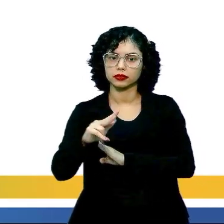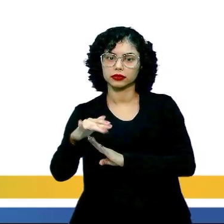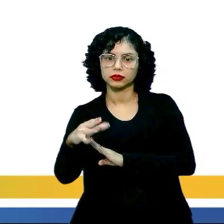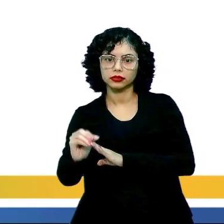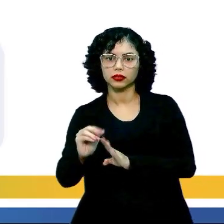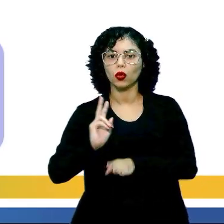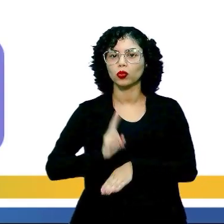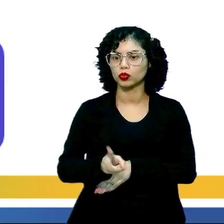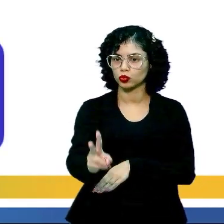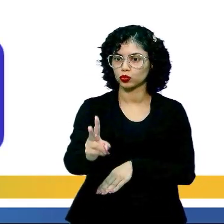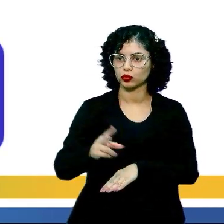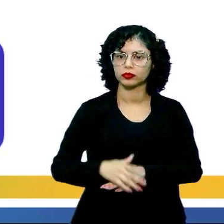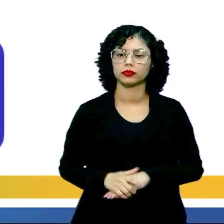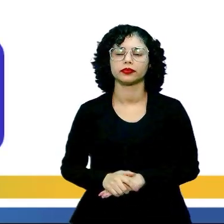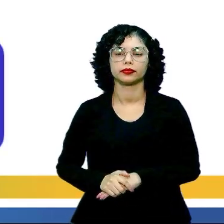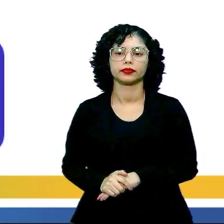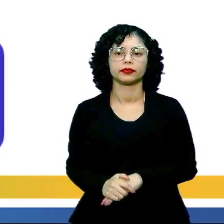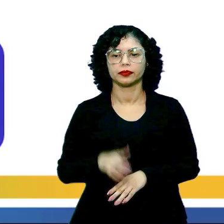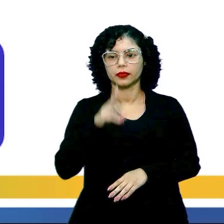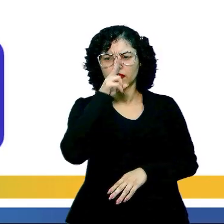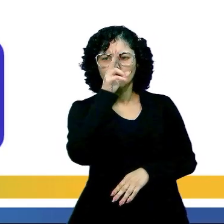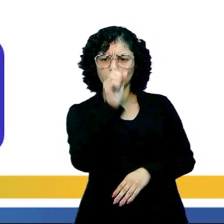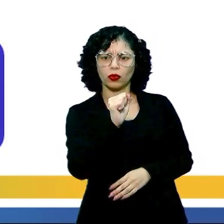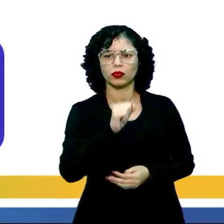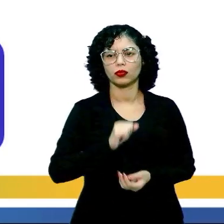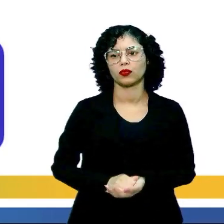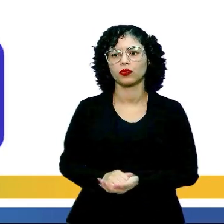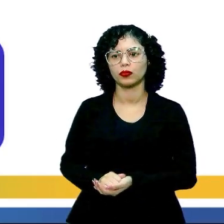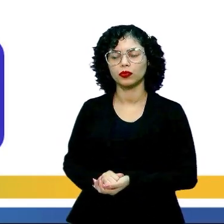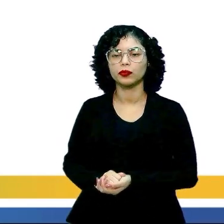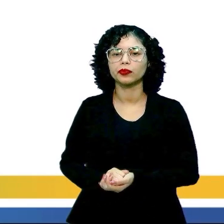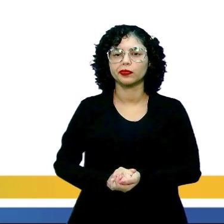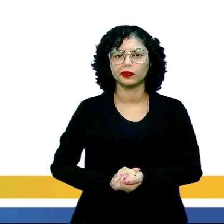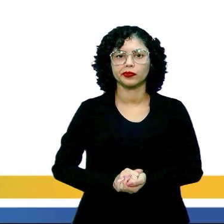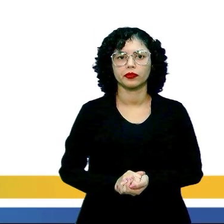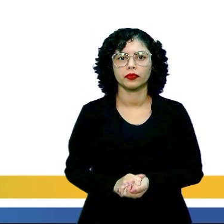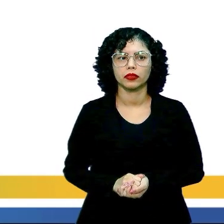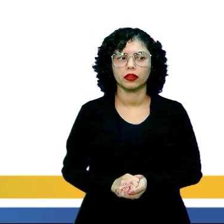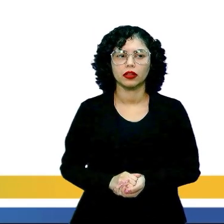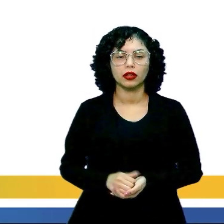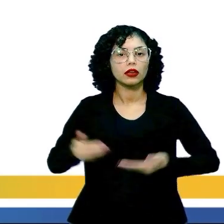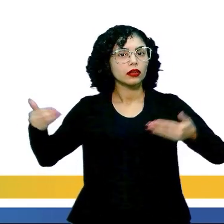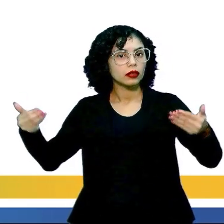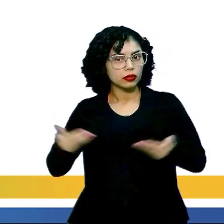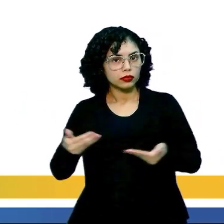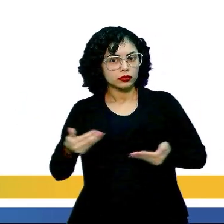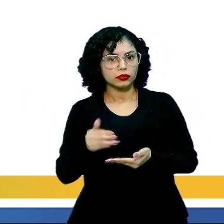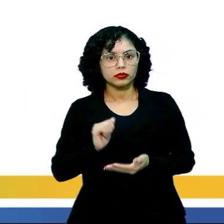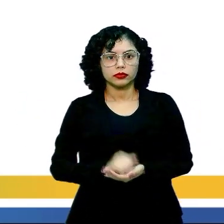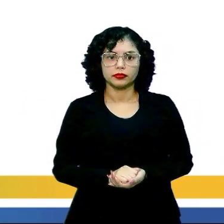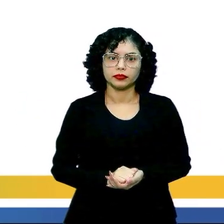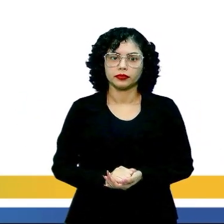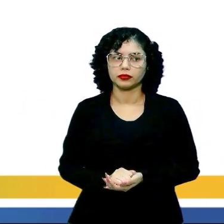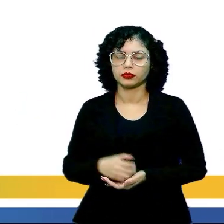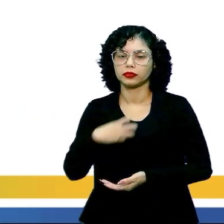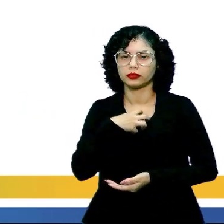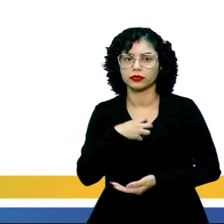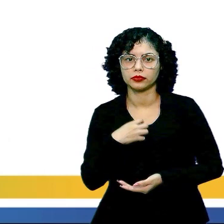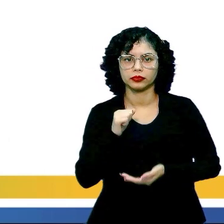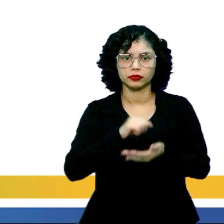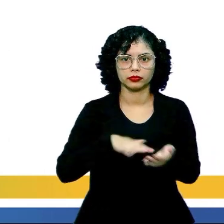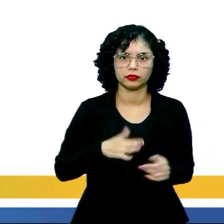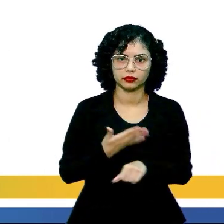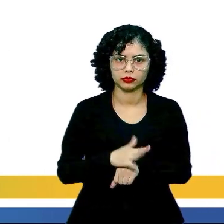dipolo permanente, que elas são mais fortes que a induzido. Então vamos lá, no momentozinho da gente